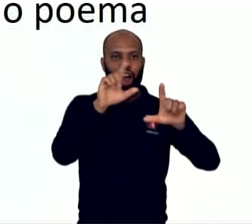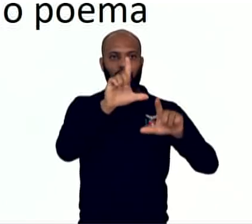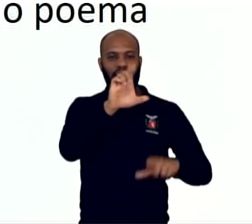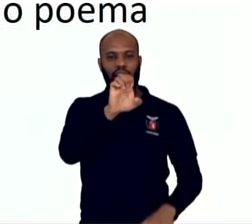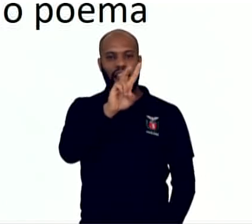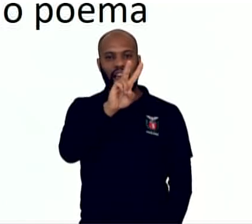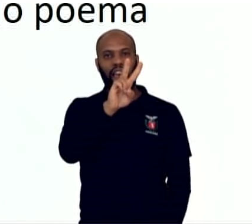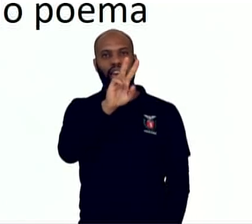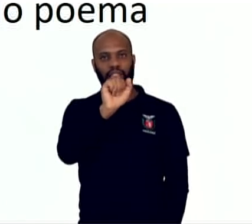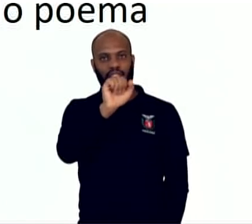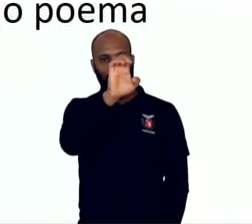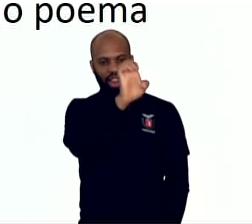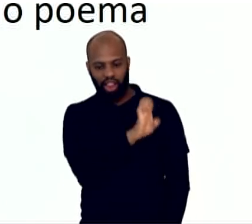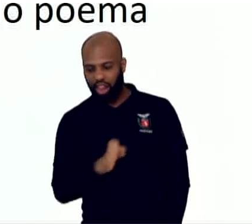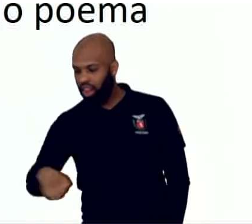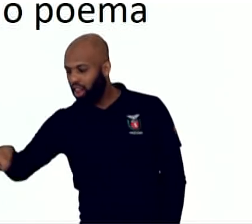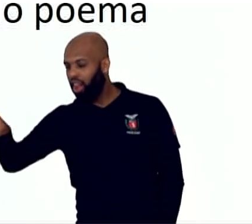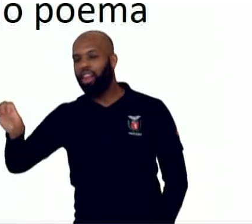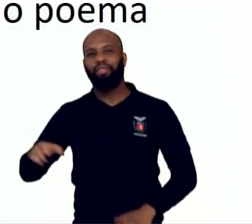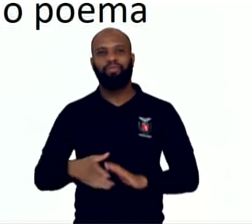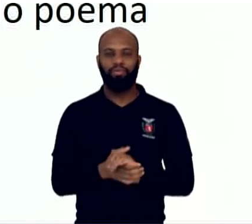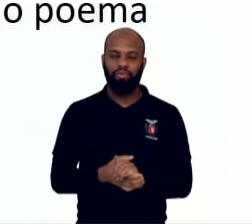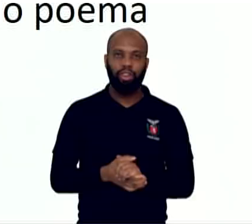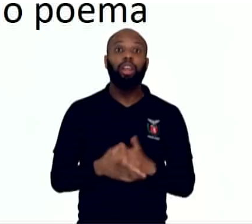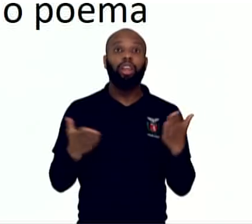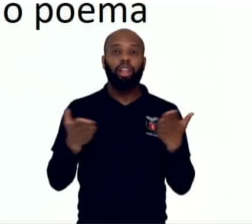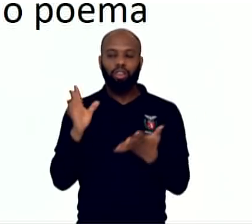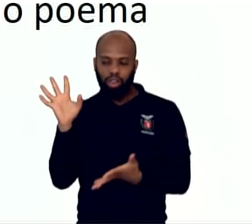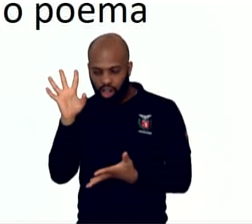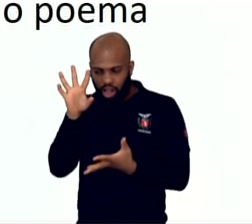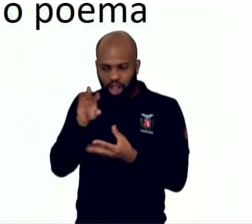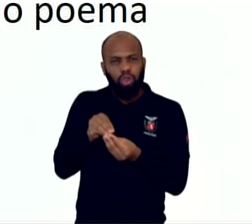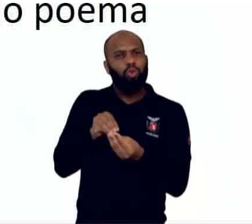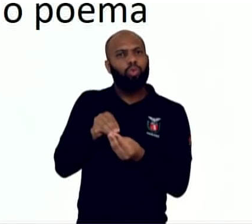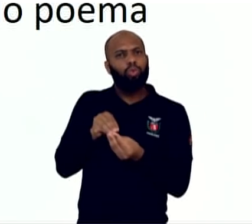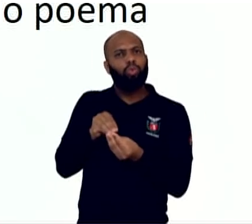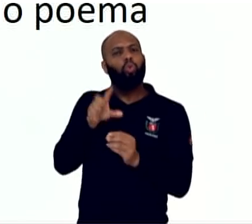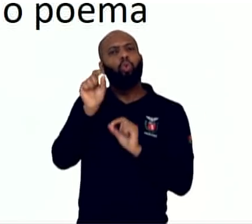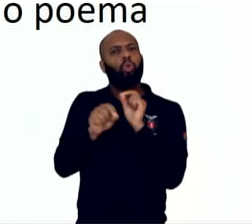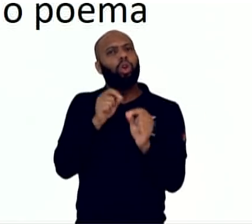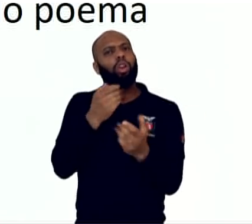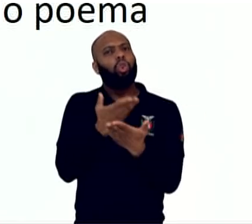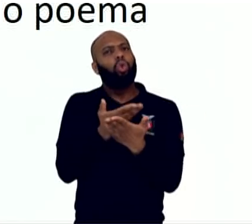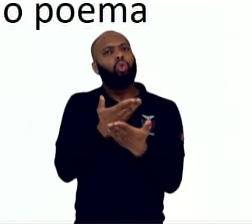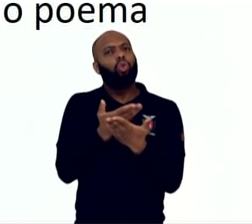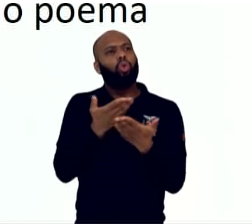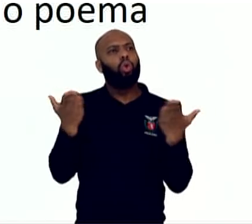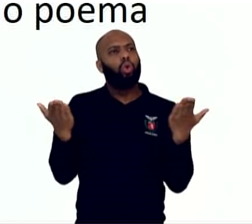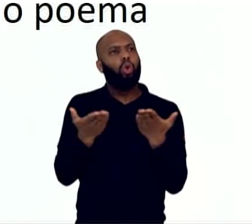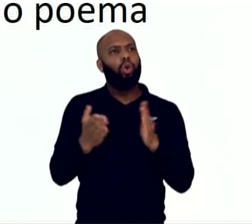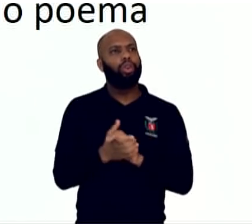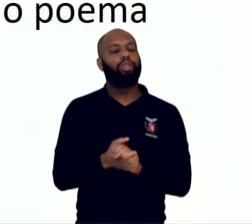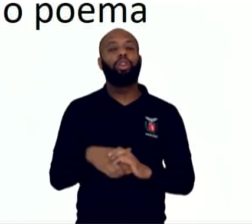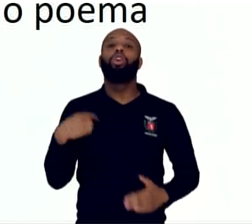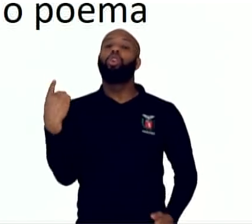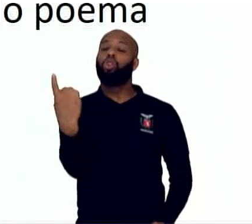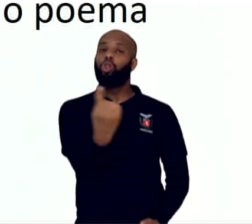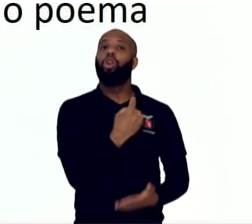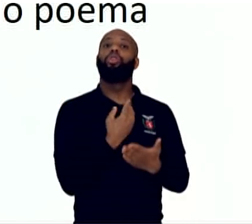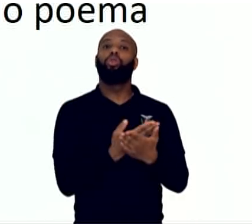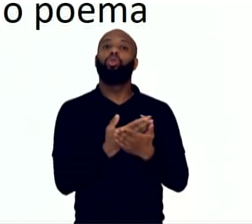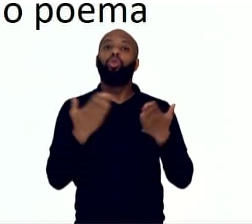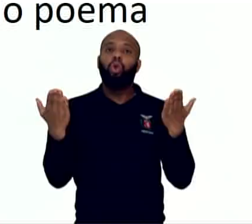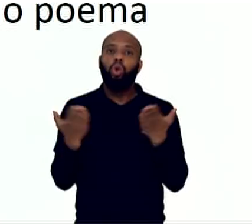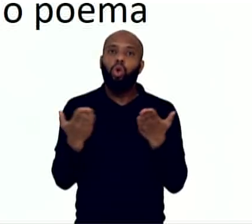passada. Então, vamos resumir o que aprendemos sobre os poemas? Então, nós aprendemos nessa aula e